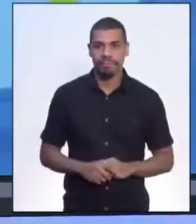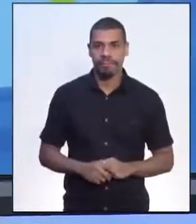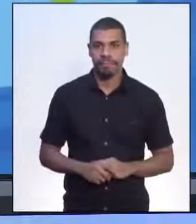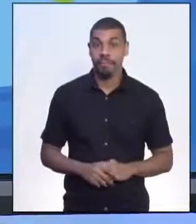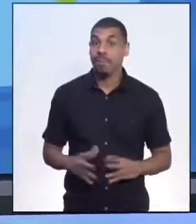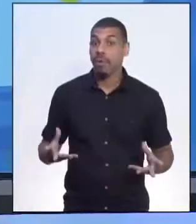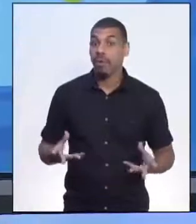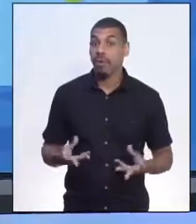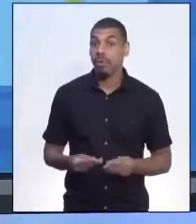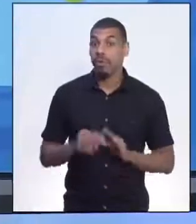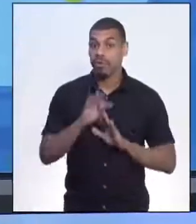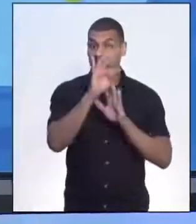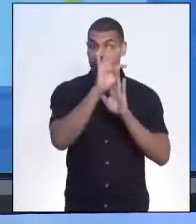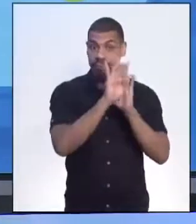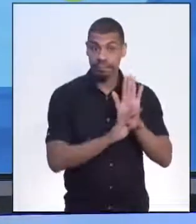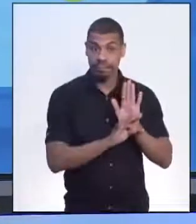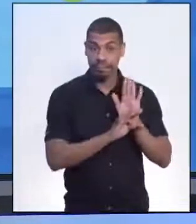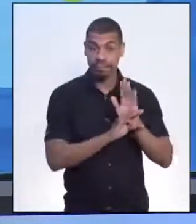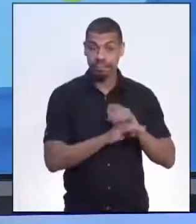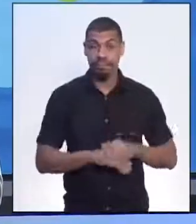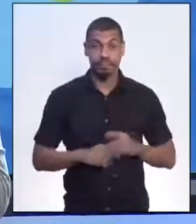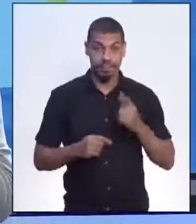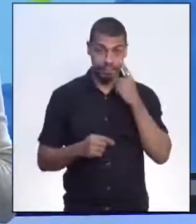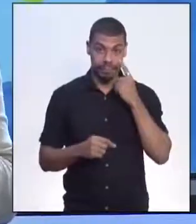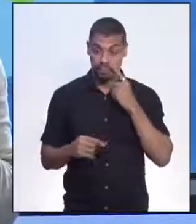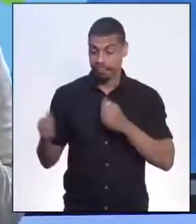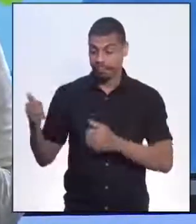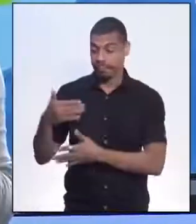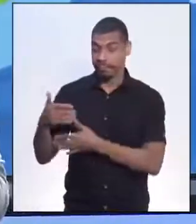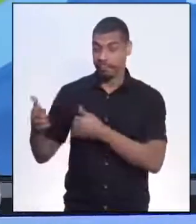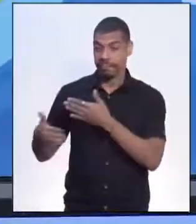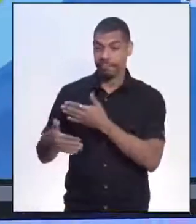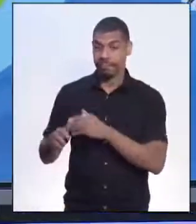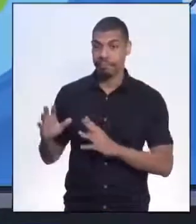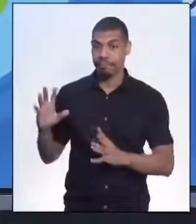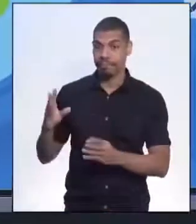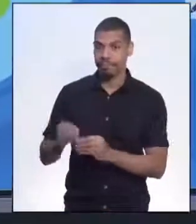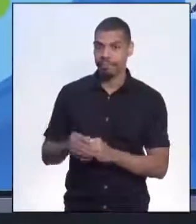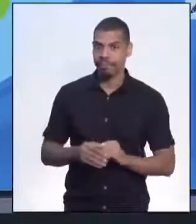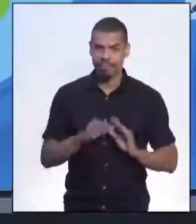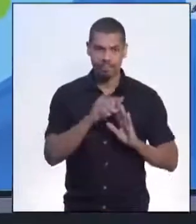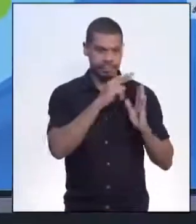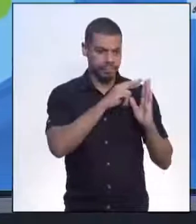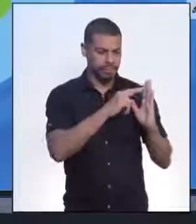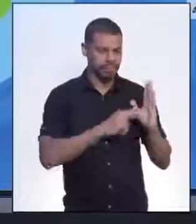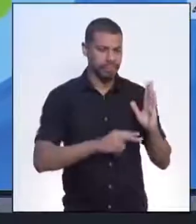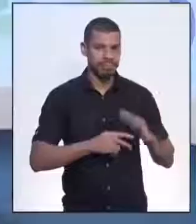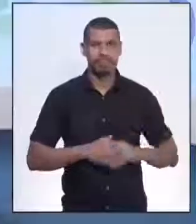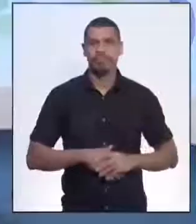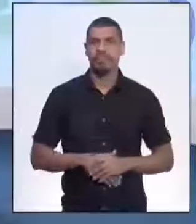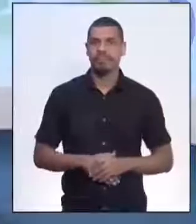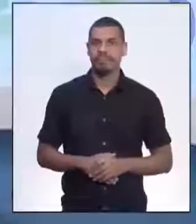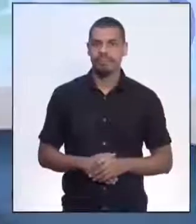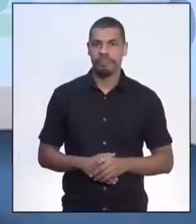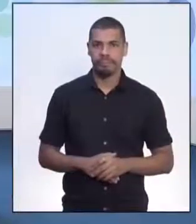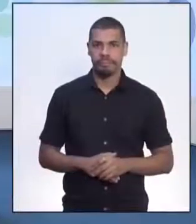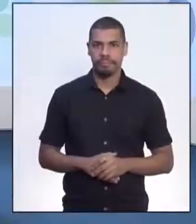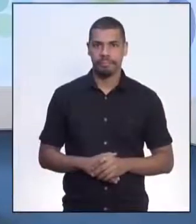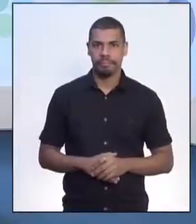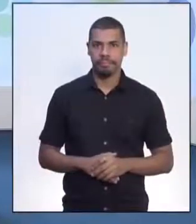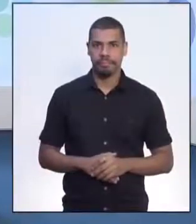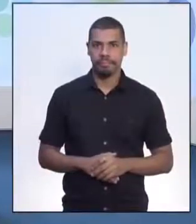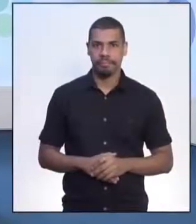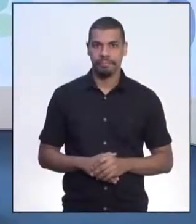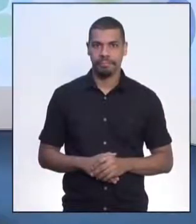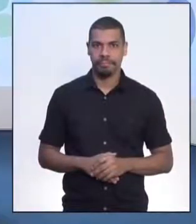todo o texto na tela para vocês. Ok? Nós vamos dar uma lida. Será que a gente precisa traduzir de novo, Ed? Acho que não, Acho né? que não precisa,